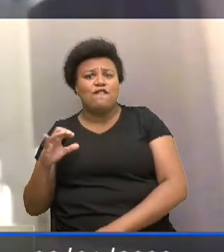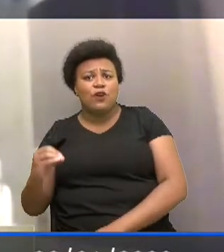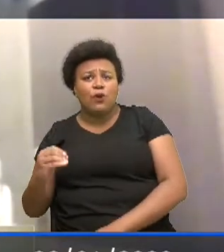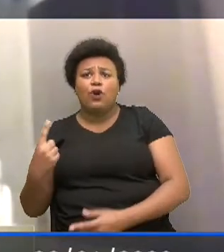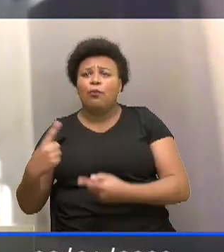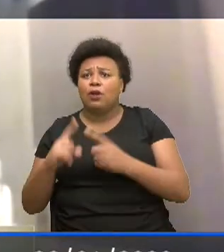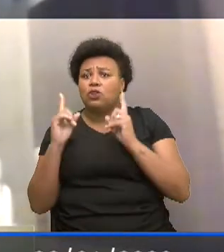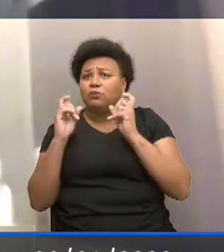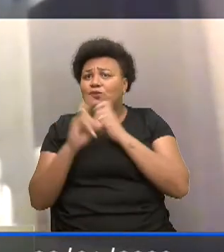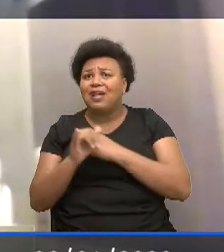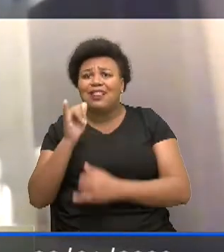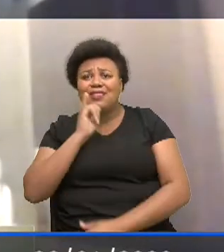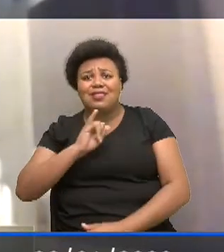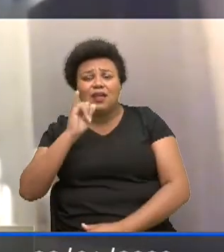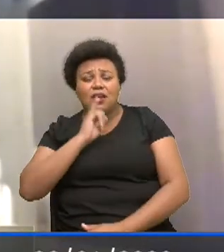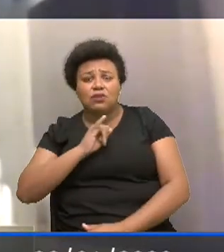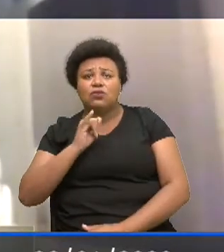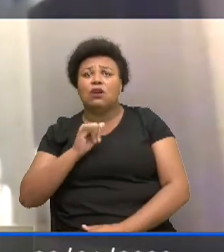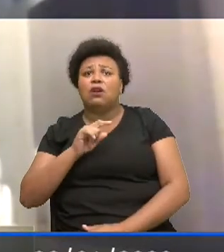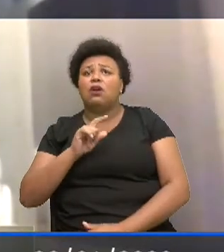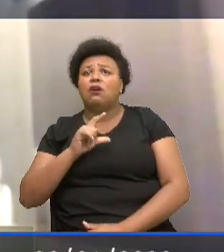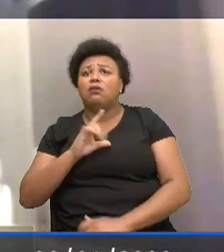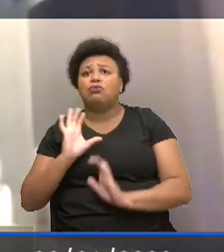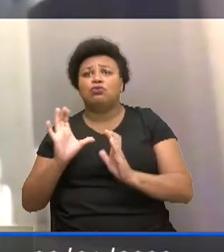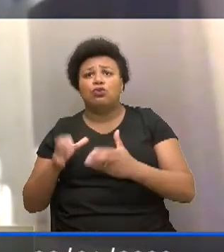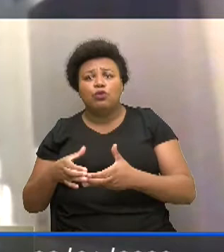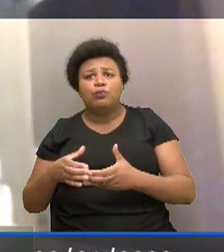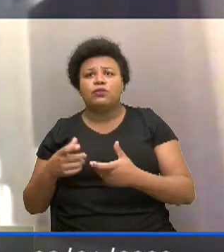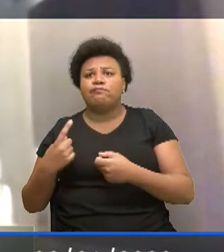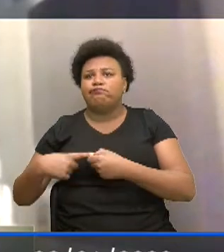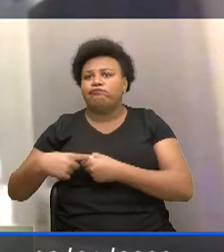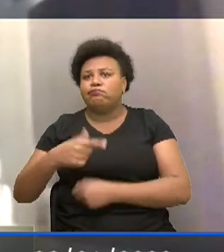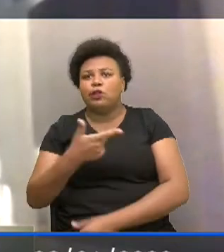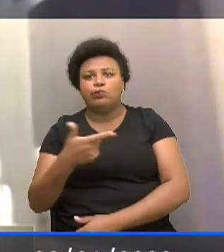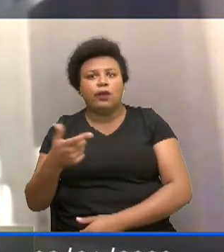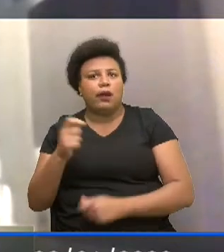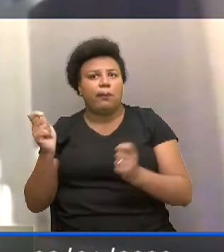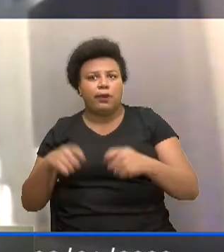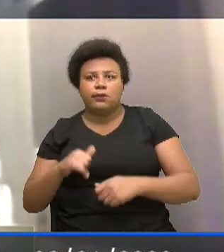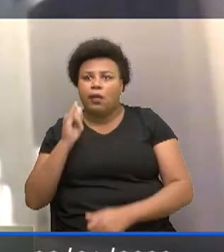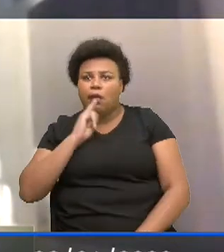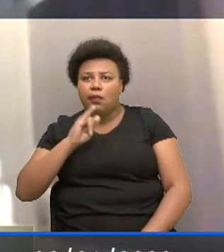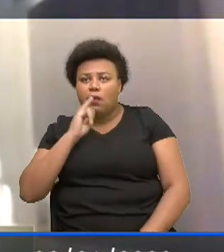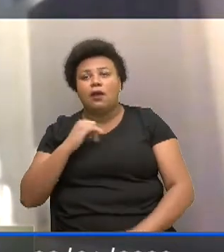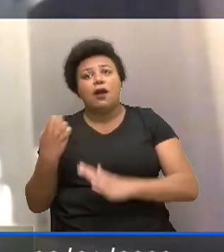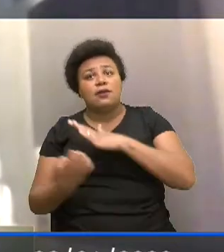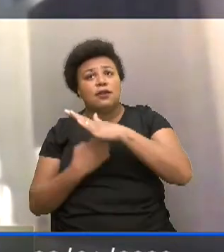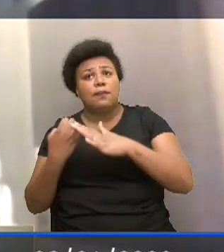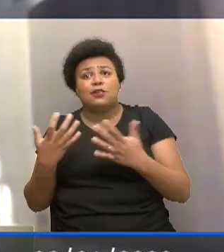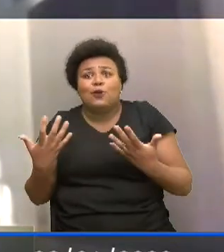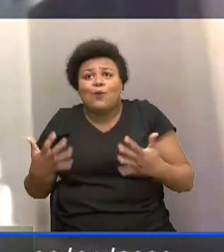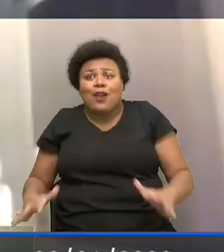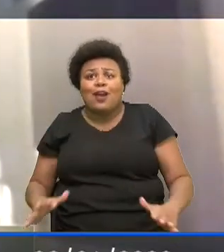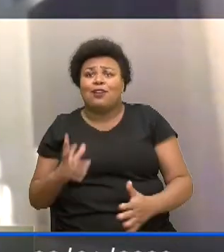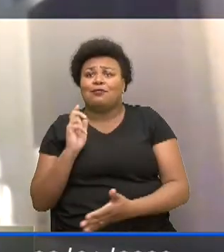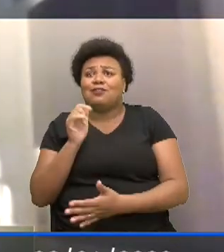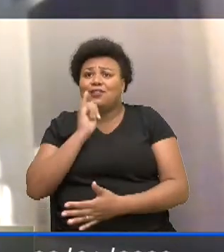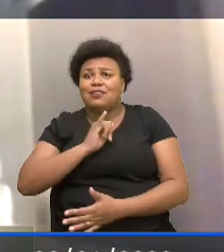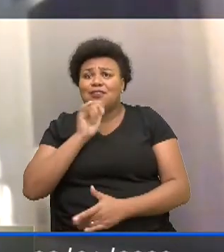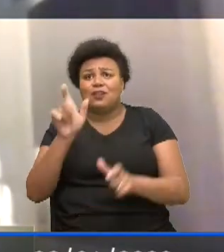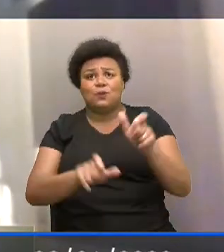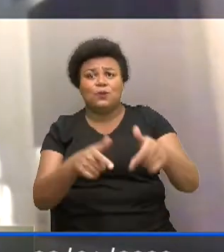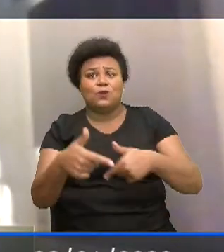grande de testagem, os municípios são pequenos, os municípios não têm essa capacidade de testagem e as empresas se recusam a testar os seus